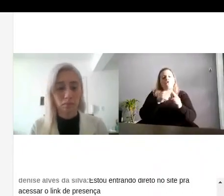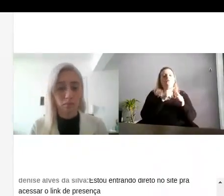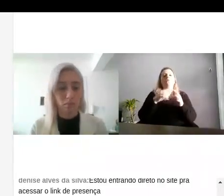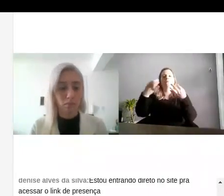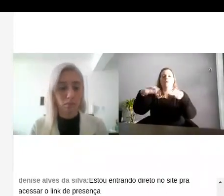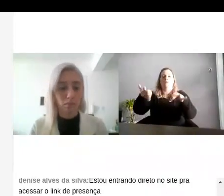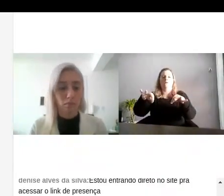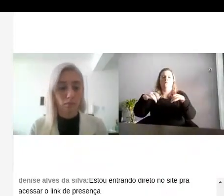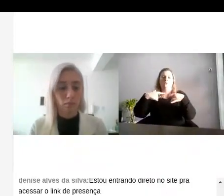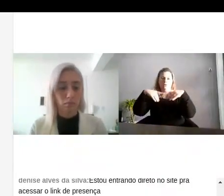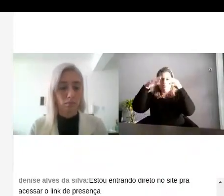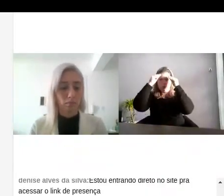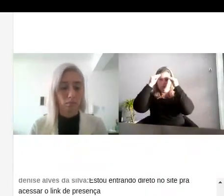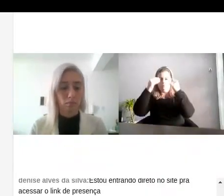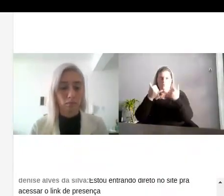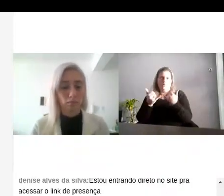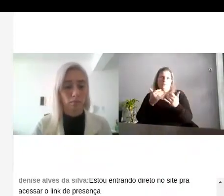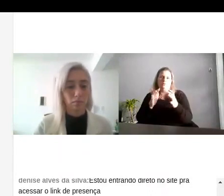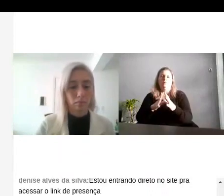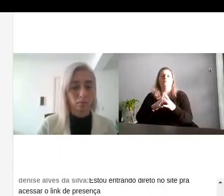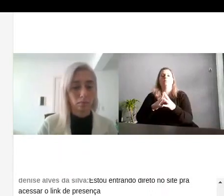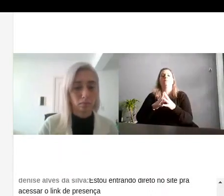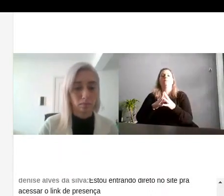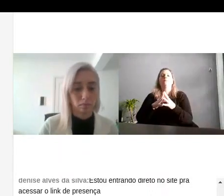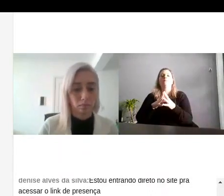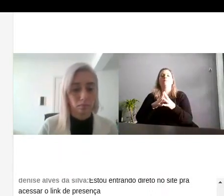Uma obra de arte descrita